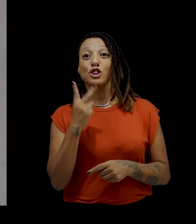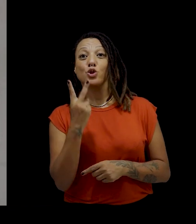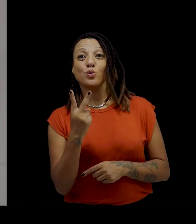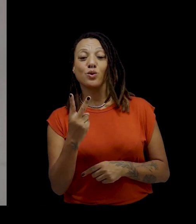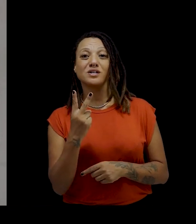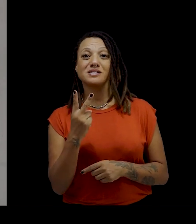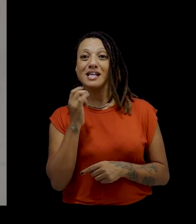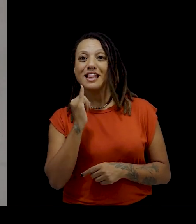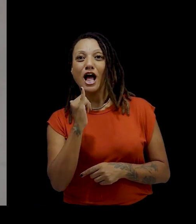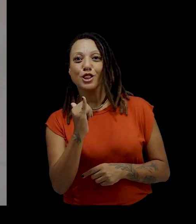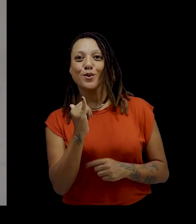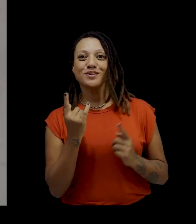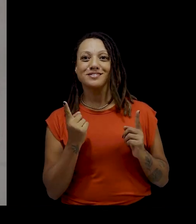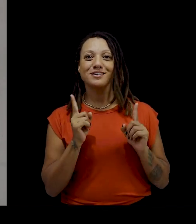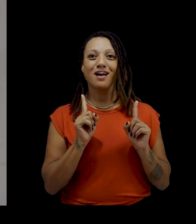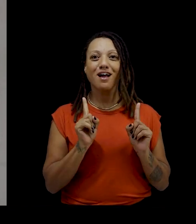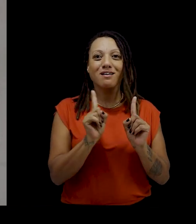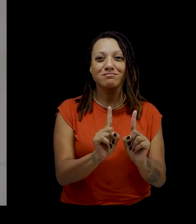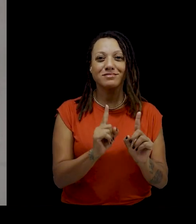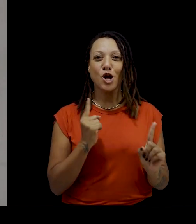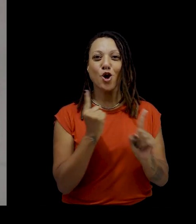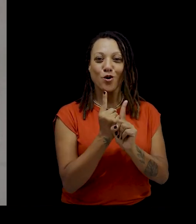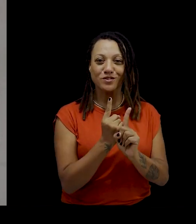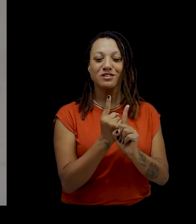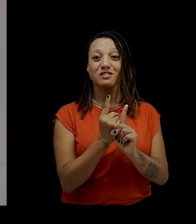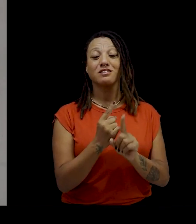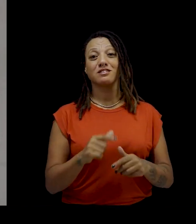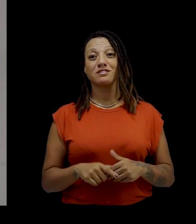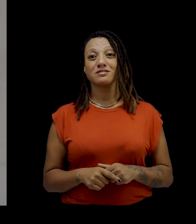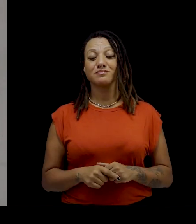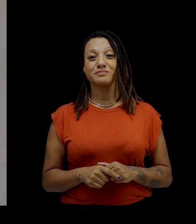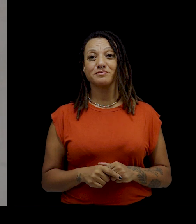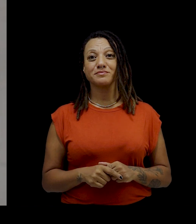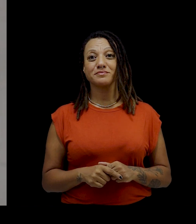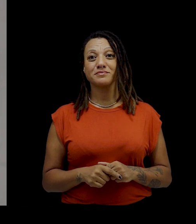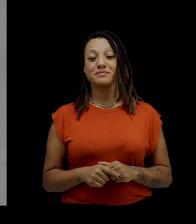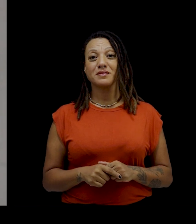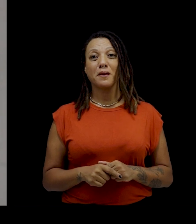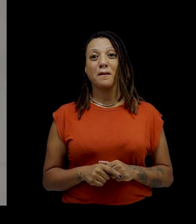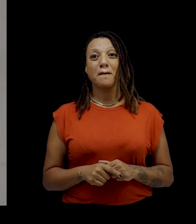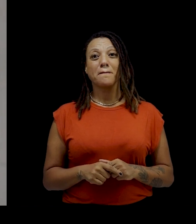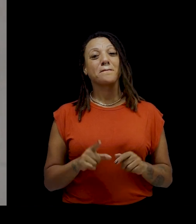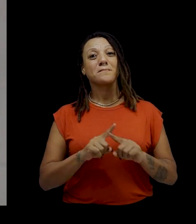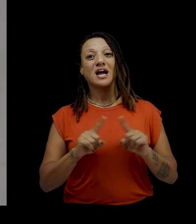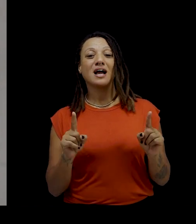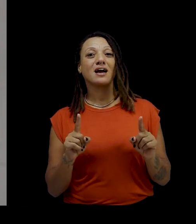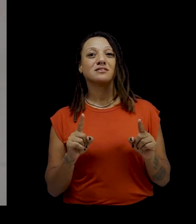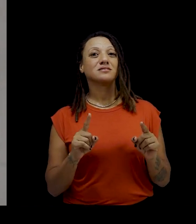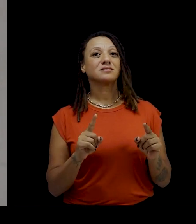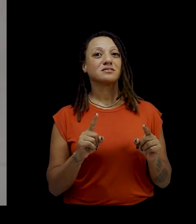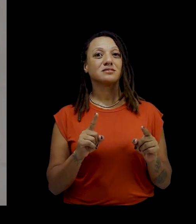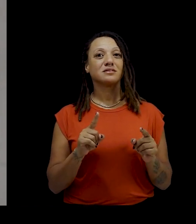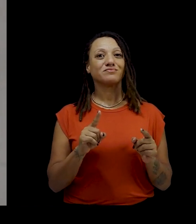dois narradores se encontravam, e aí, a partir do momento que eles são desterrados desse lugar,